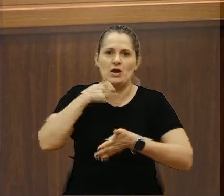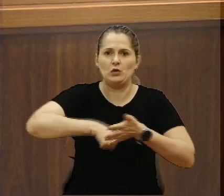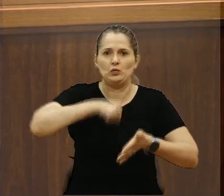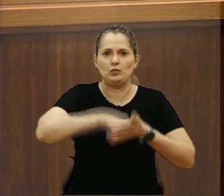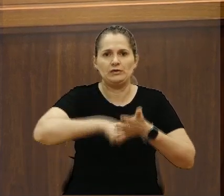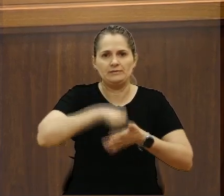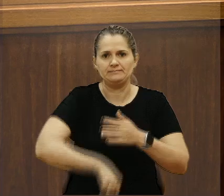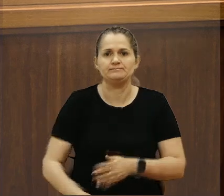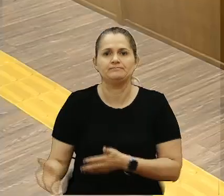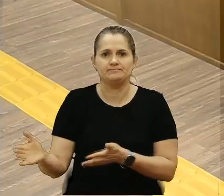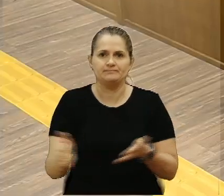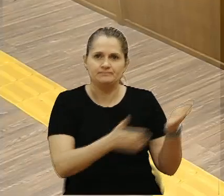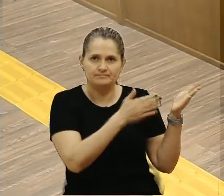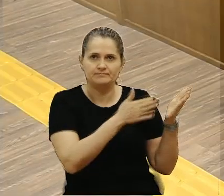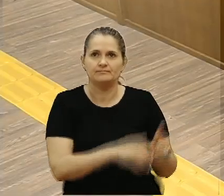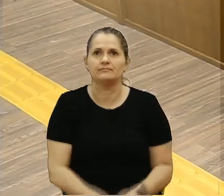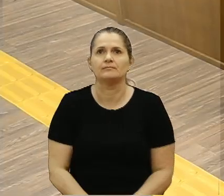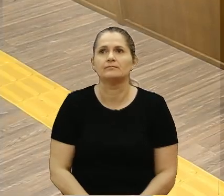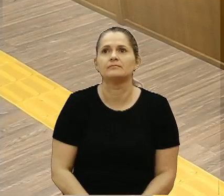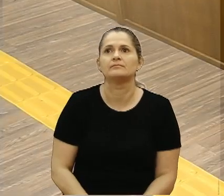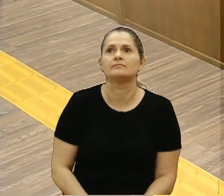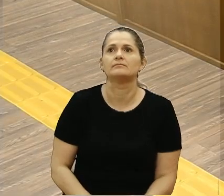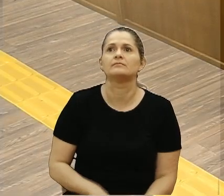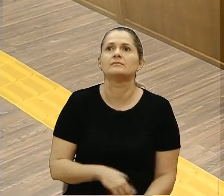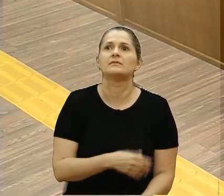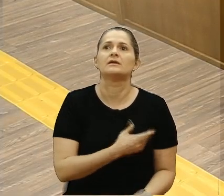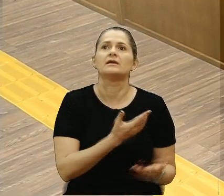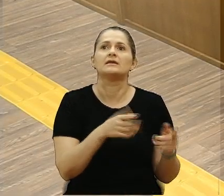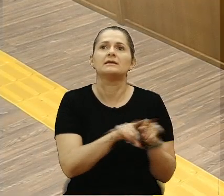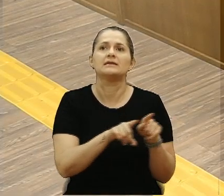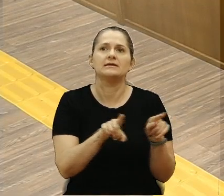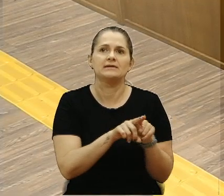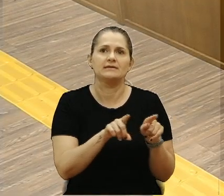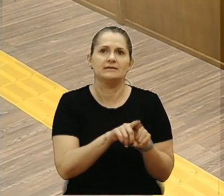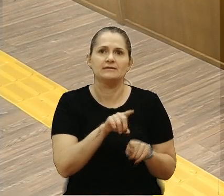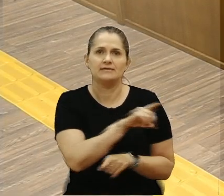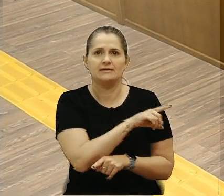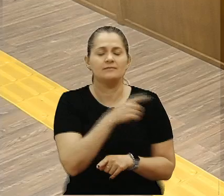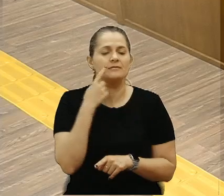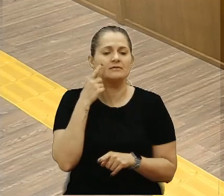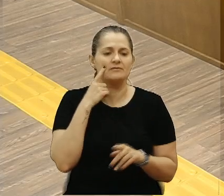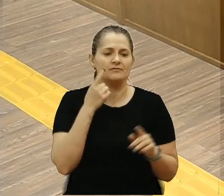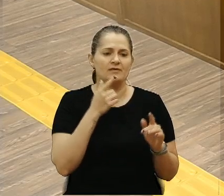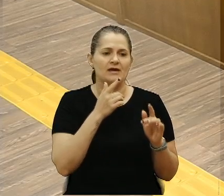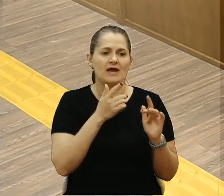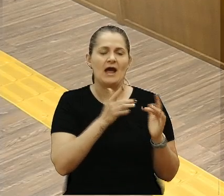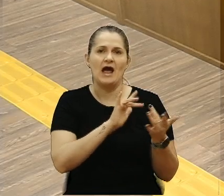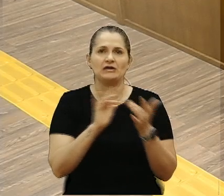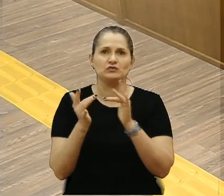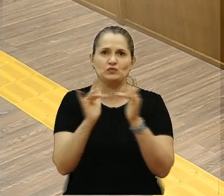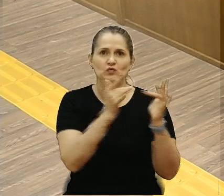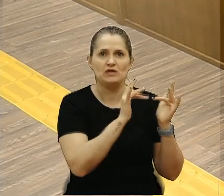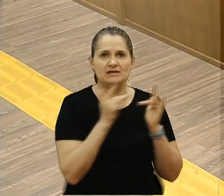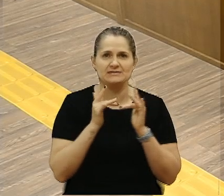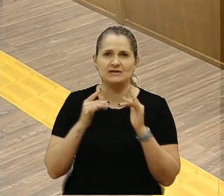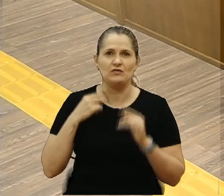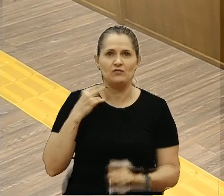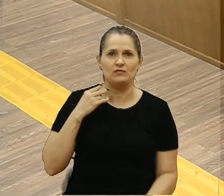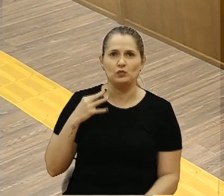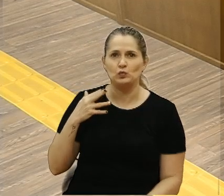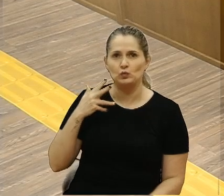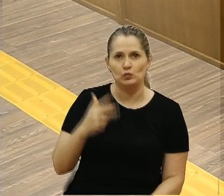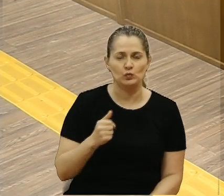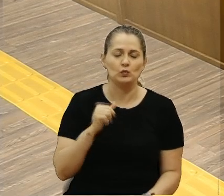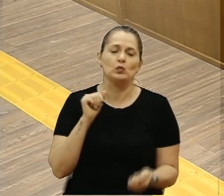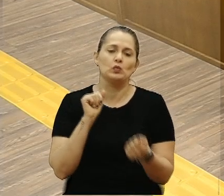Sua parte, vereadora Andressa. Vereadora Rose, apenas parabenizar por essa importante articulação entre as vereadoras, todas nós, inclusive, junto com